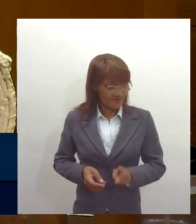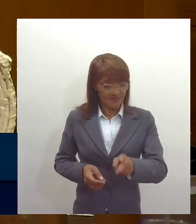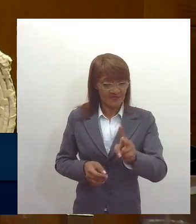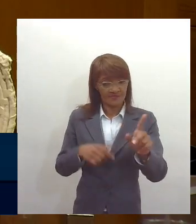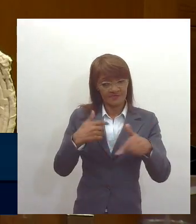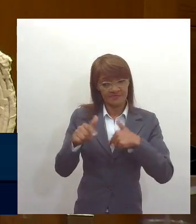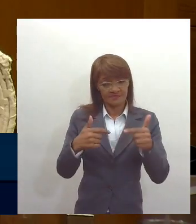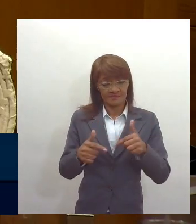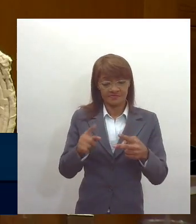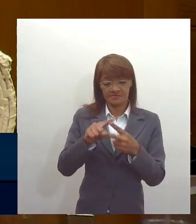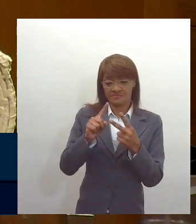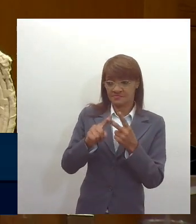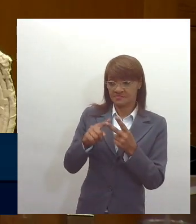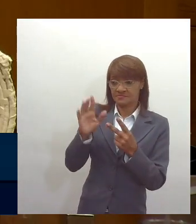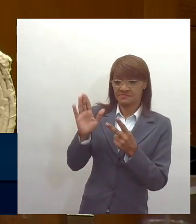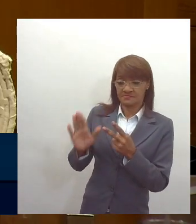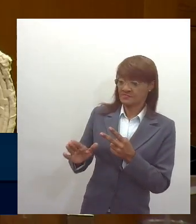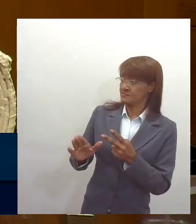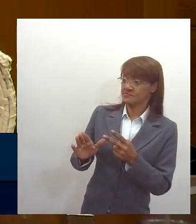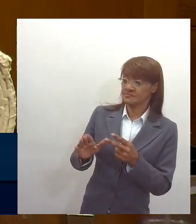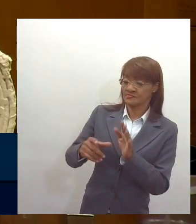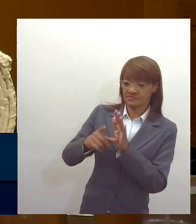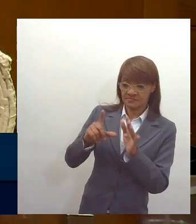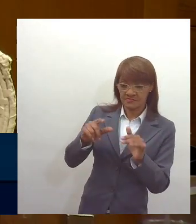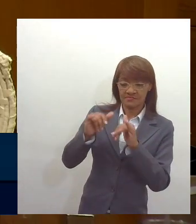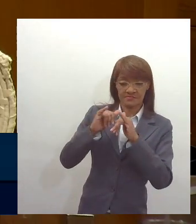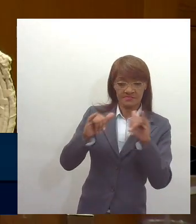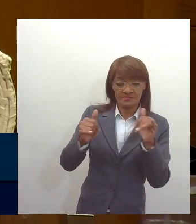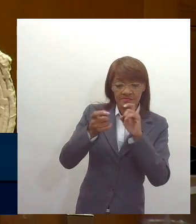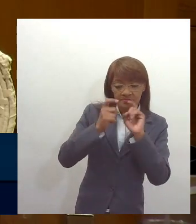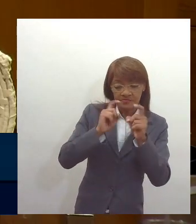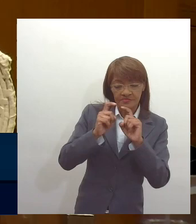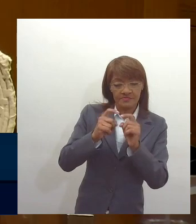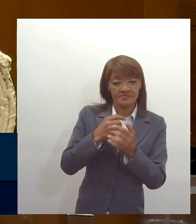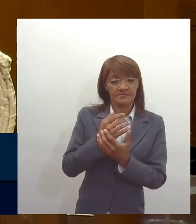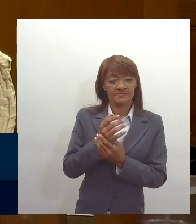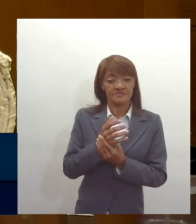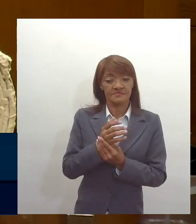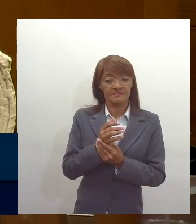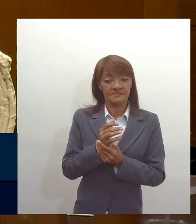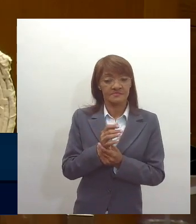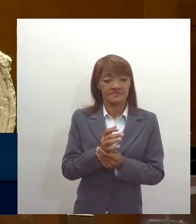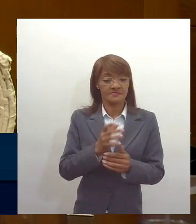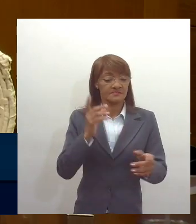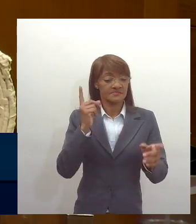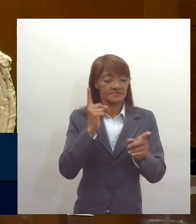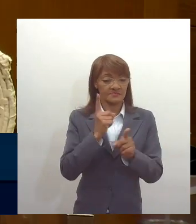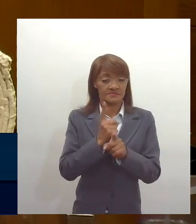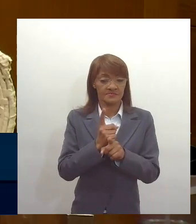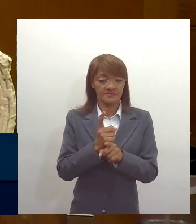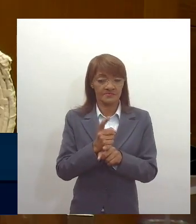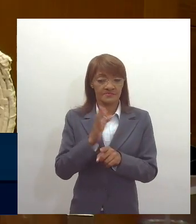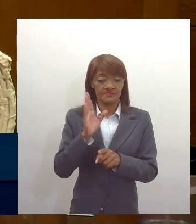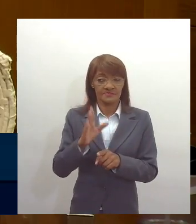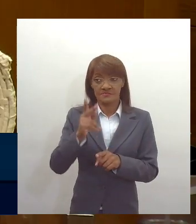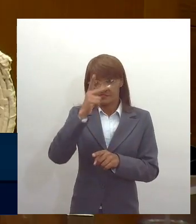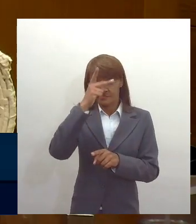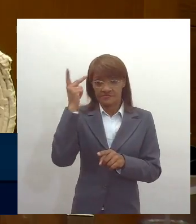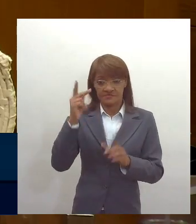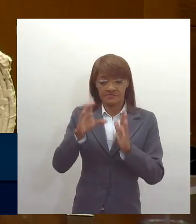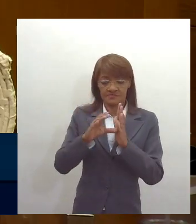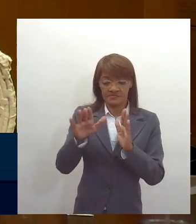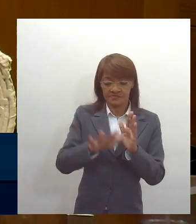no pequeno expediente, né, que foi o encontro com o pessoal das comunidades de terreiro, e também,